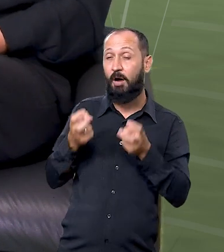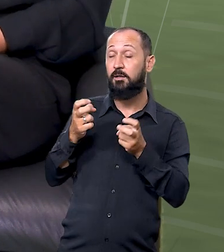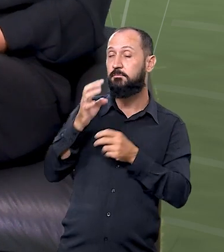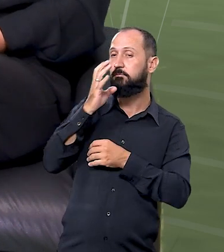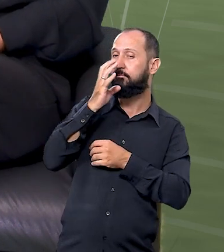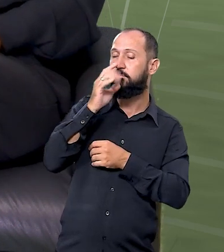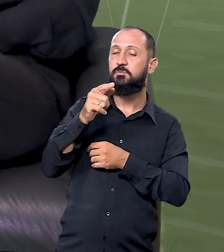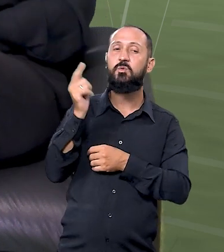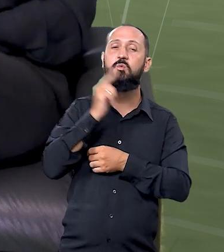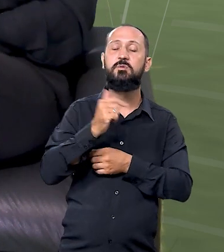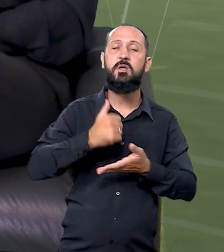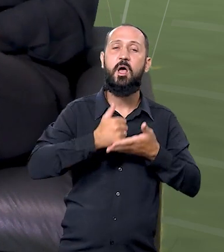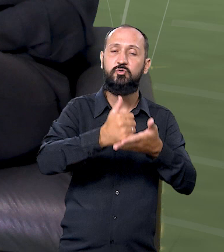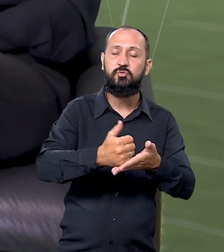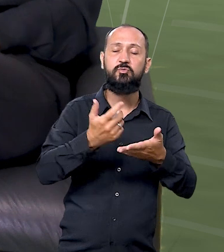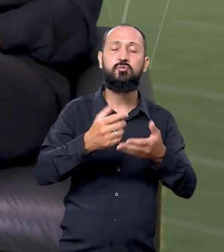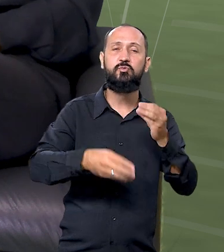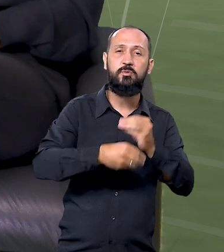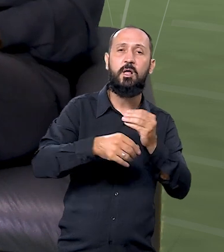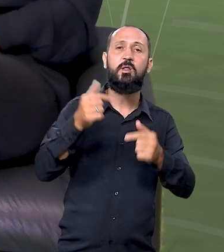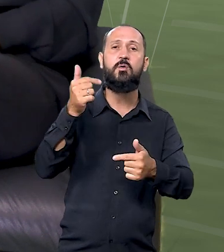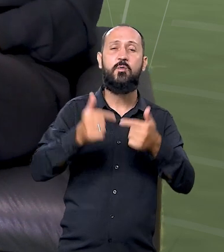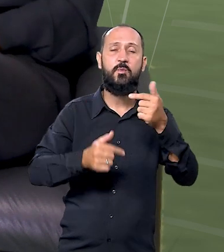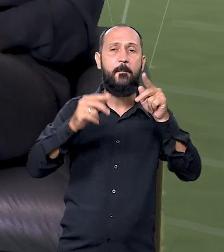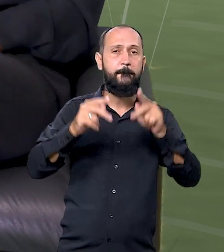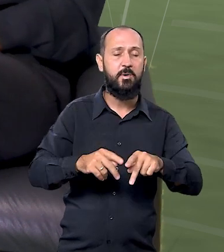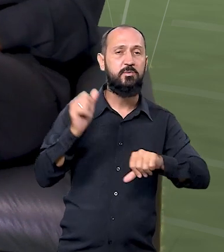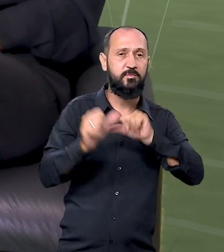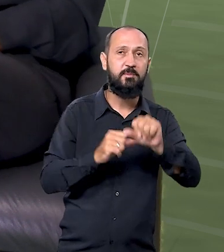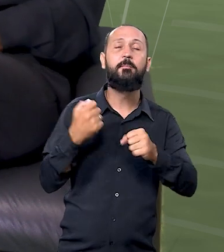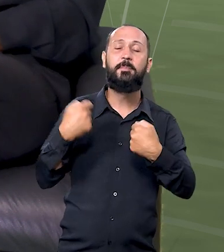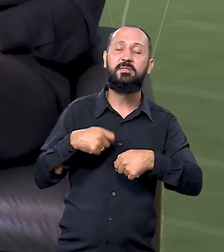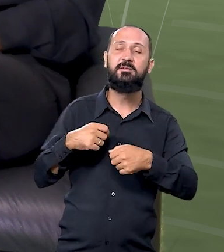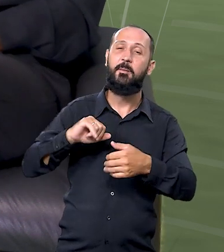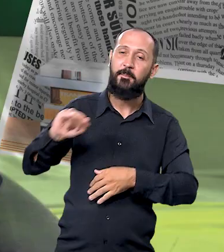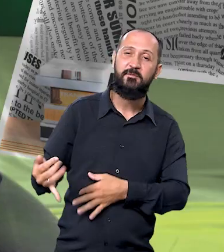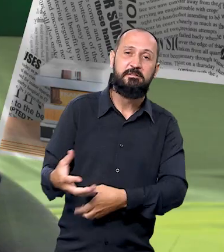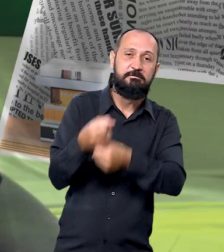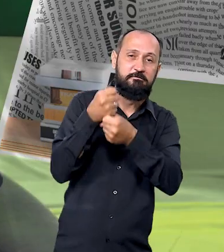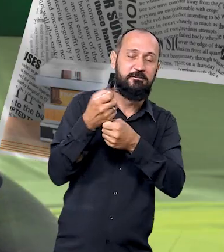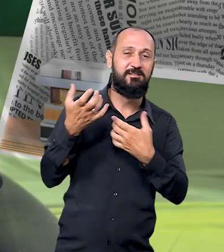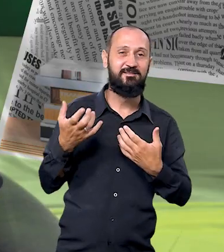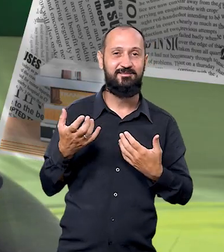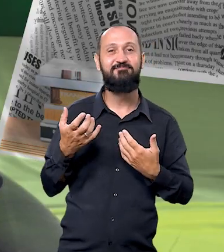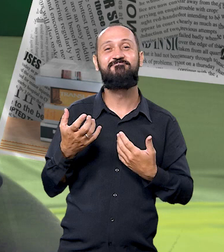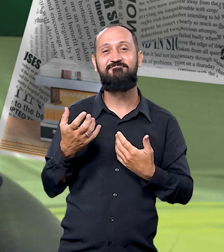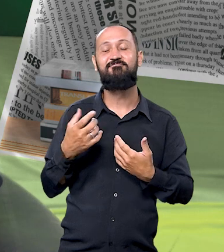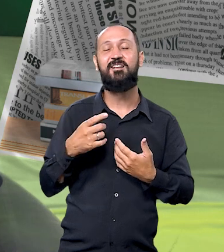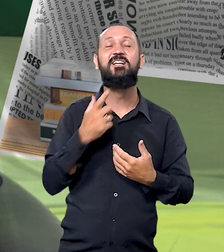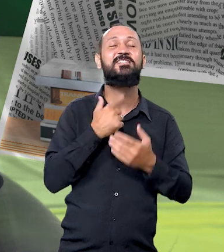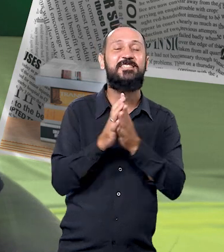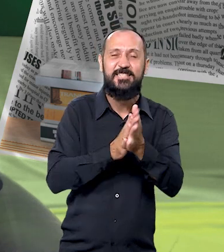tem a chance de transformar a vida dessas mulheres através de política pública, a gente tem que agarrar. Então é esse o